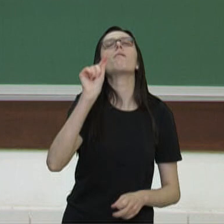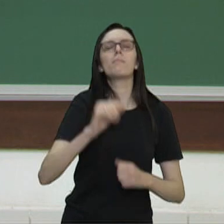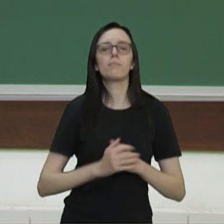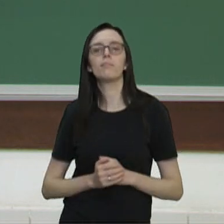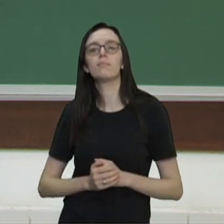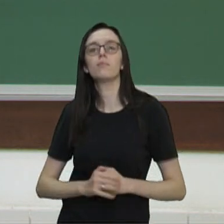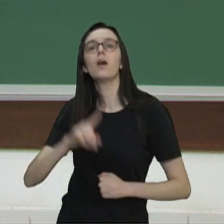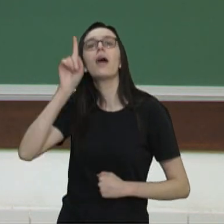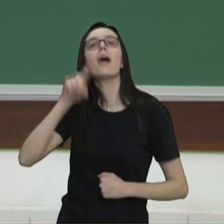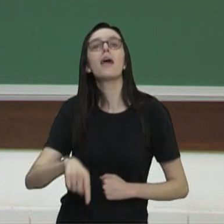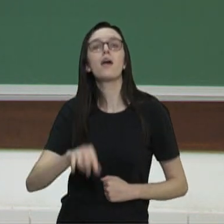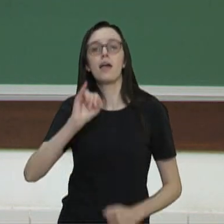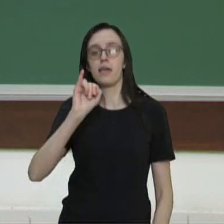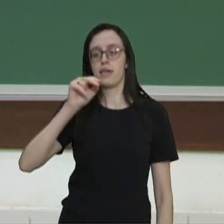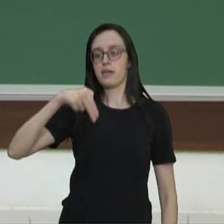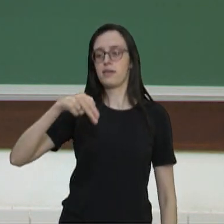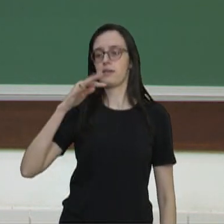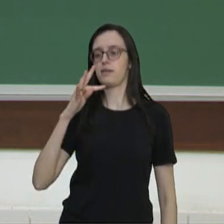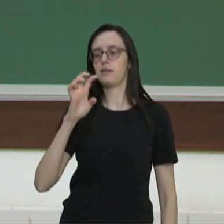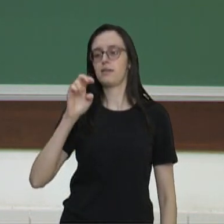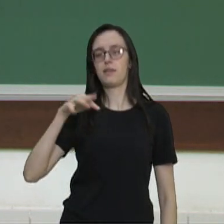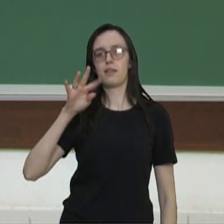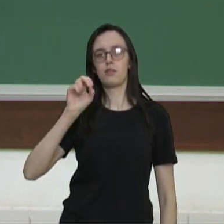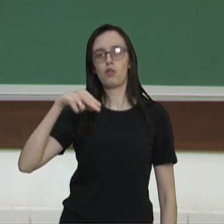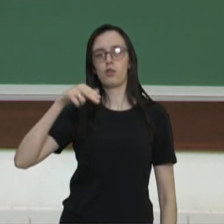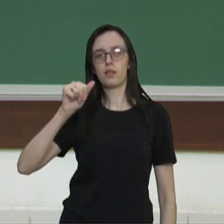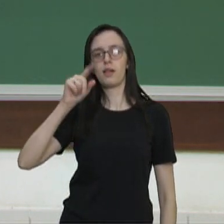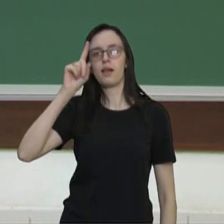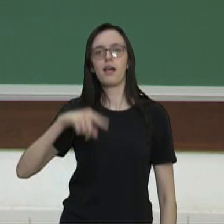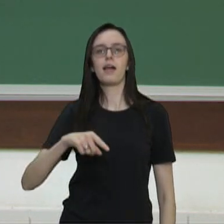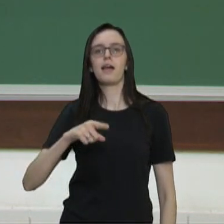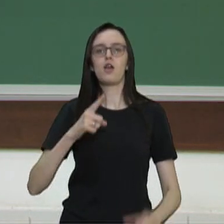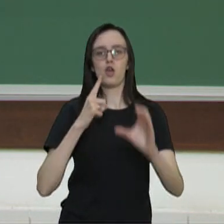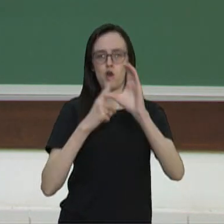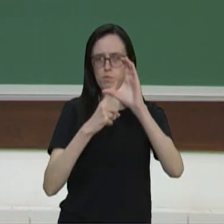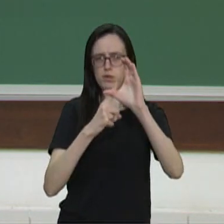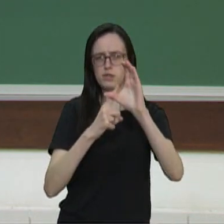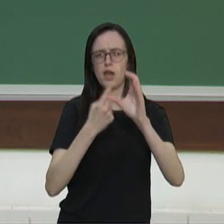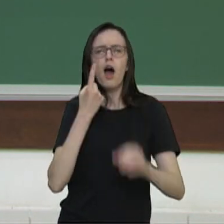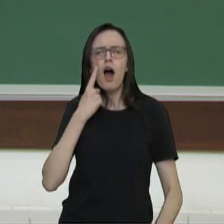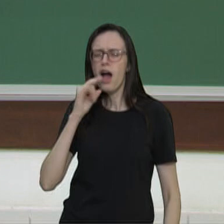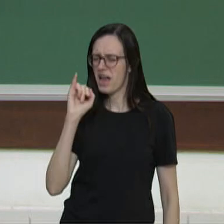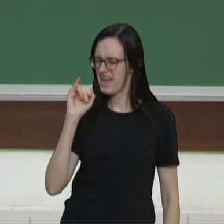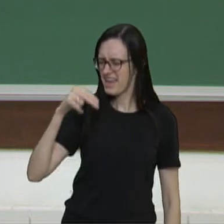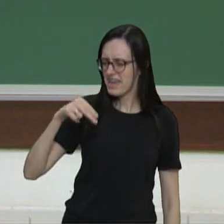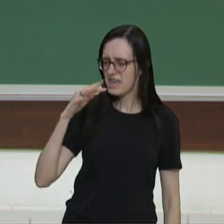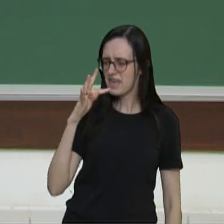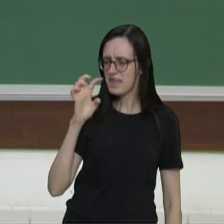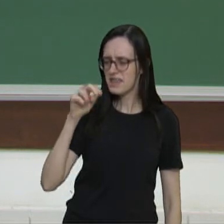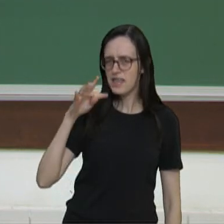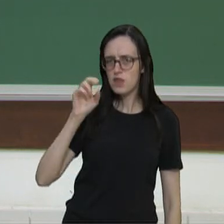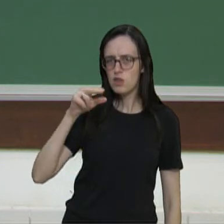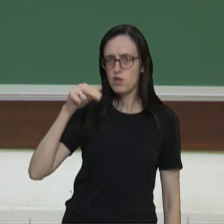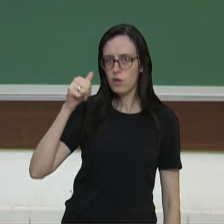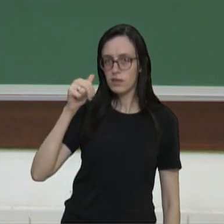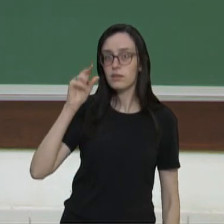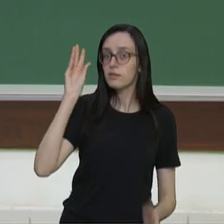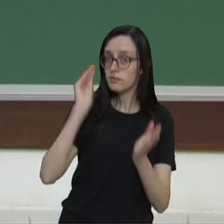negócio chamado Intentona Comunista. Olha que nome fácil de você gravar. Escreve no caderno